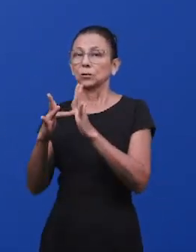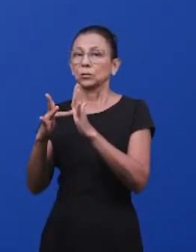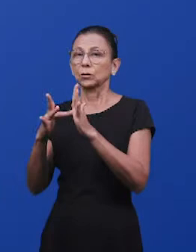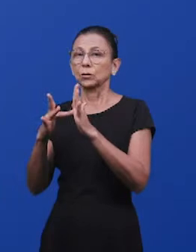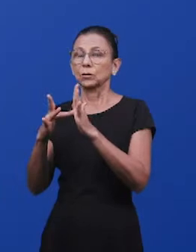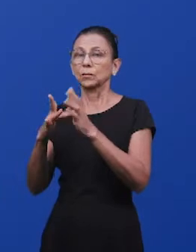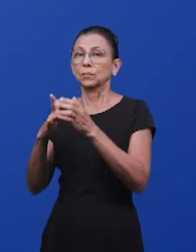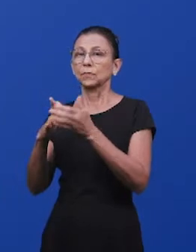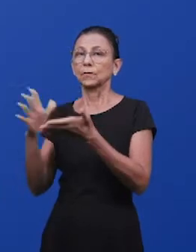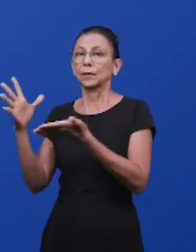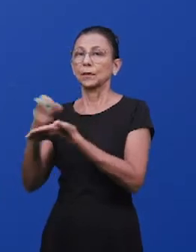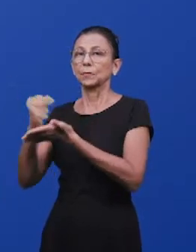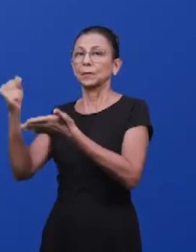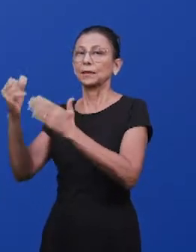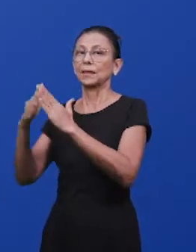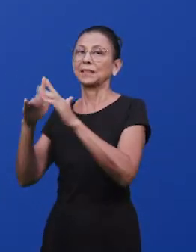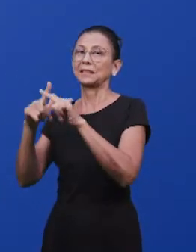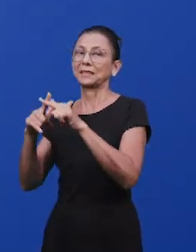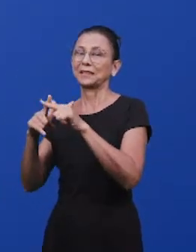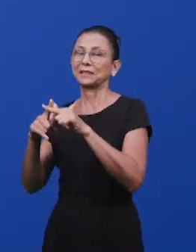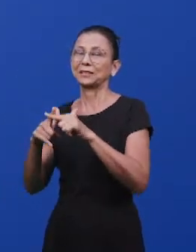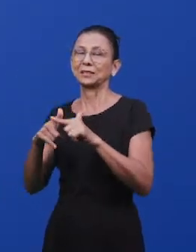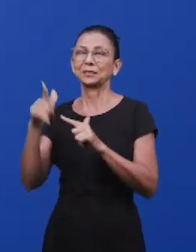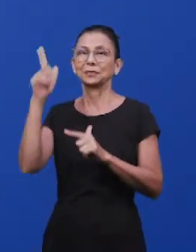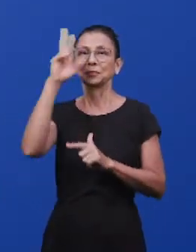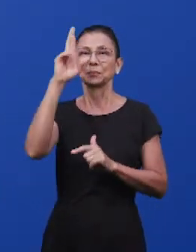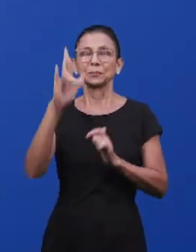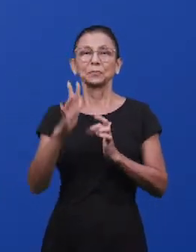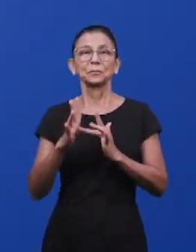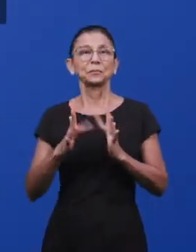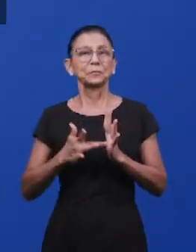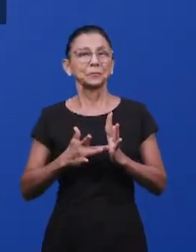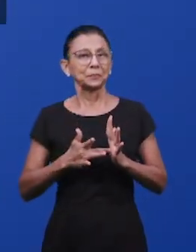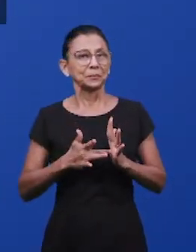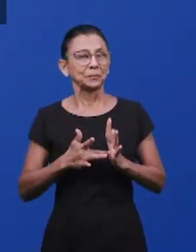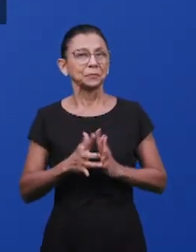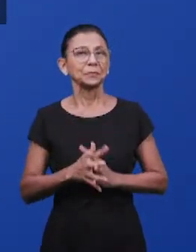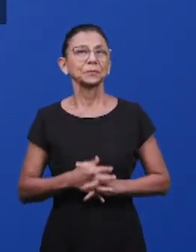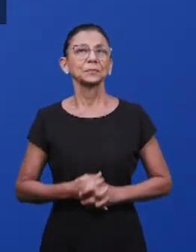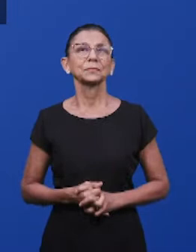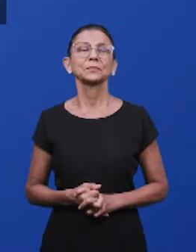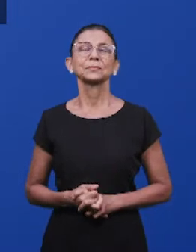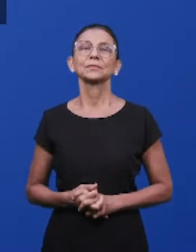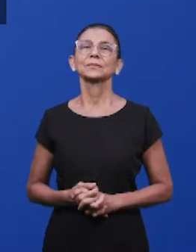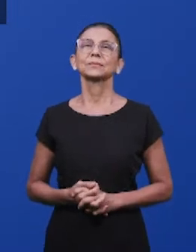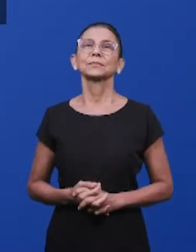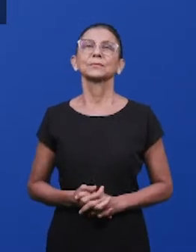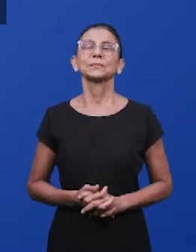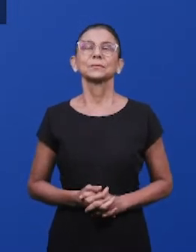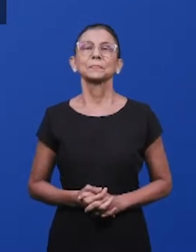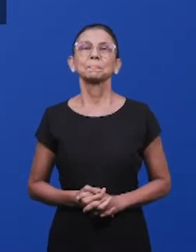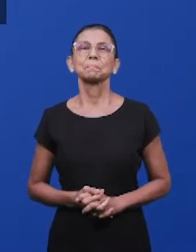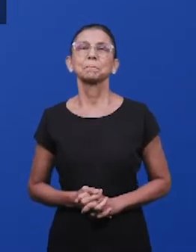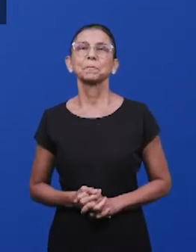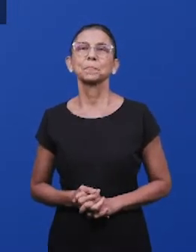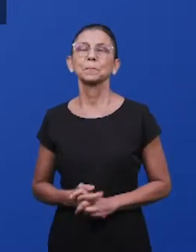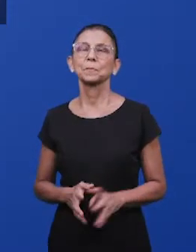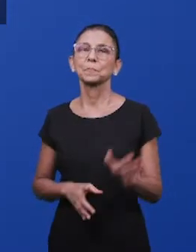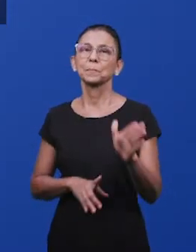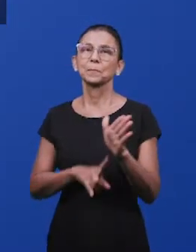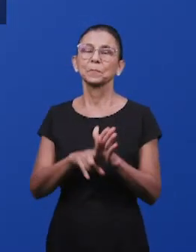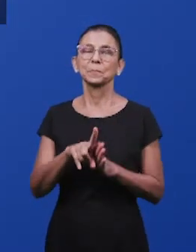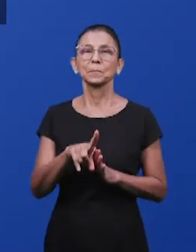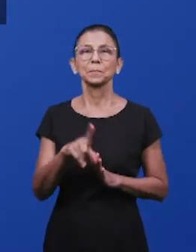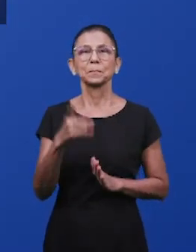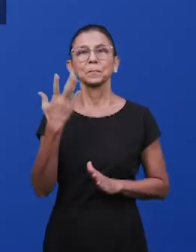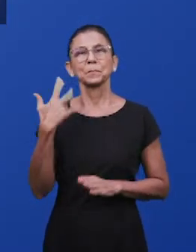igreja. A paz do Senhor Jesus. Vamos responder a pergunta das